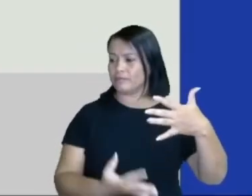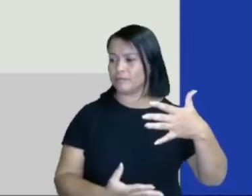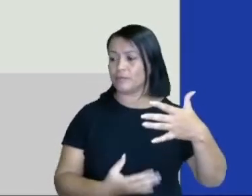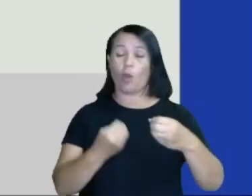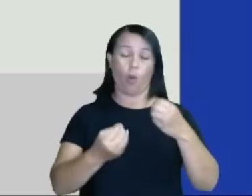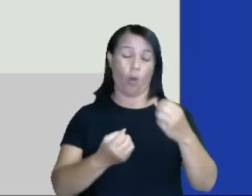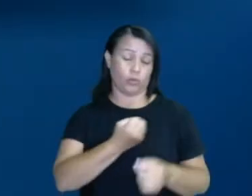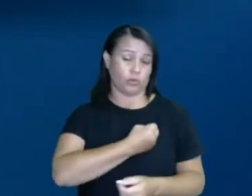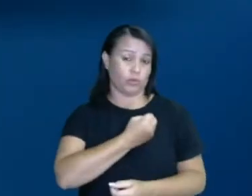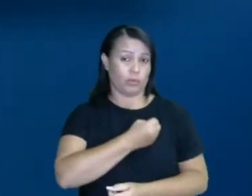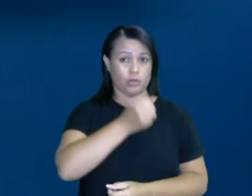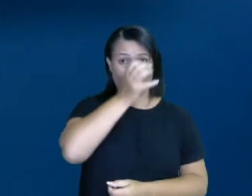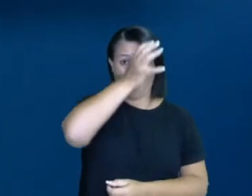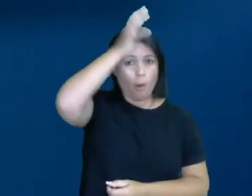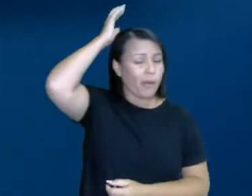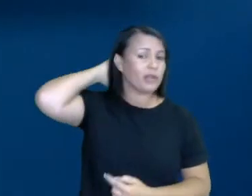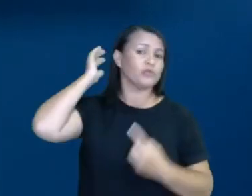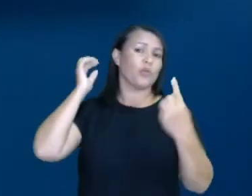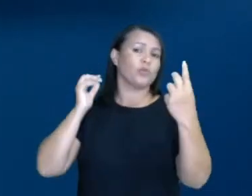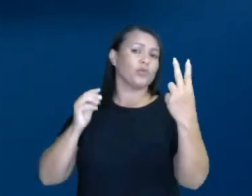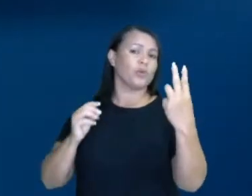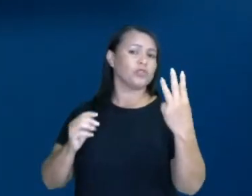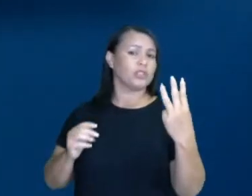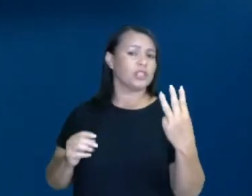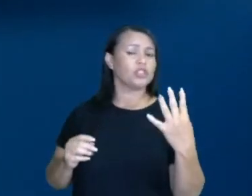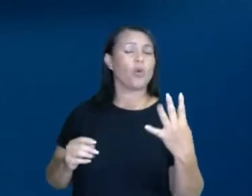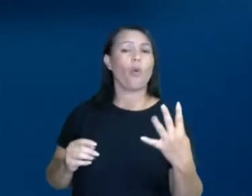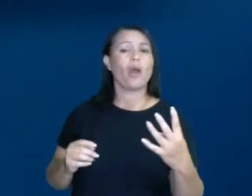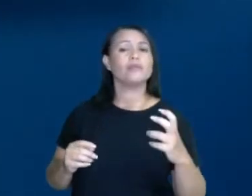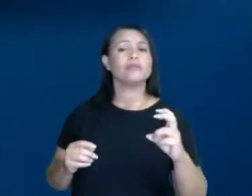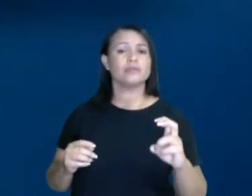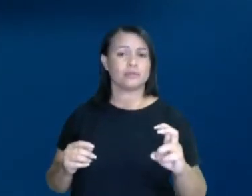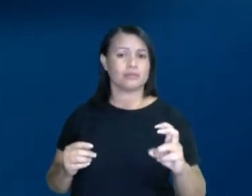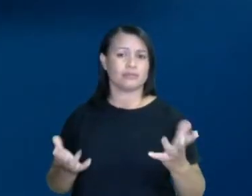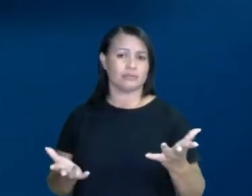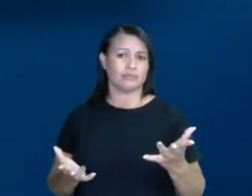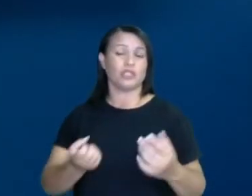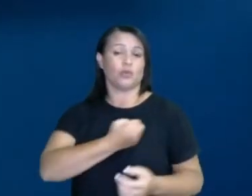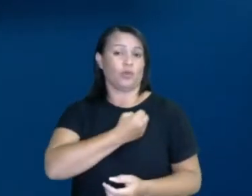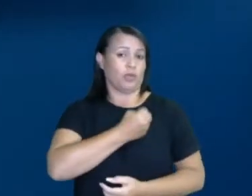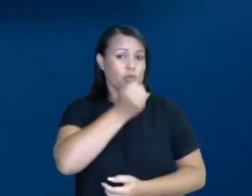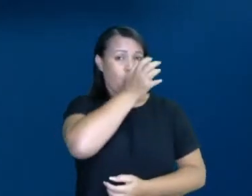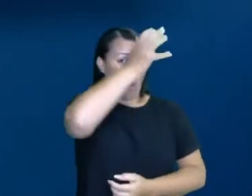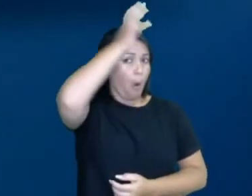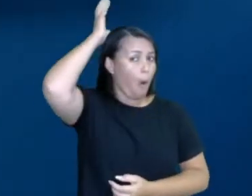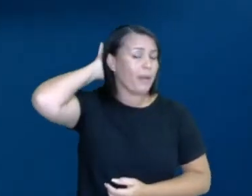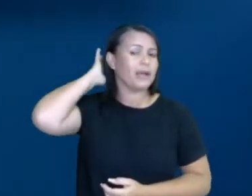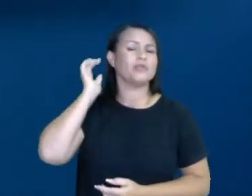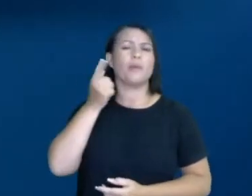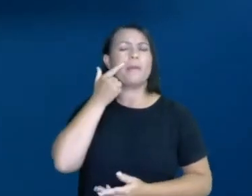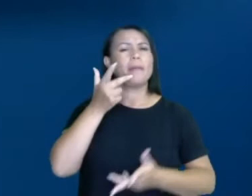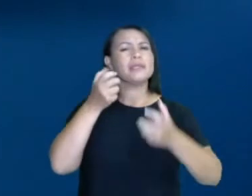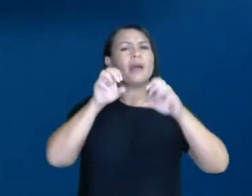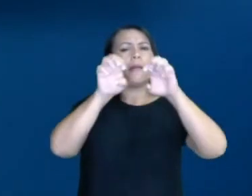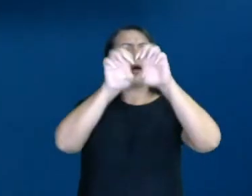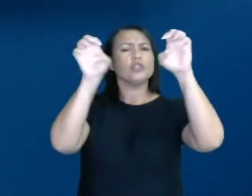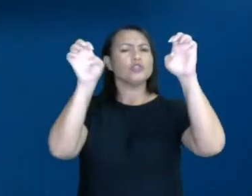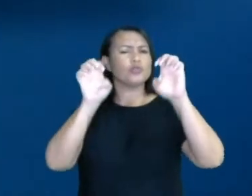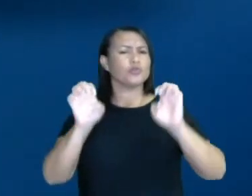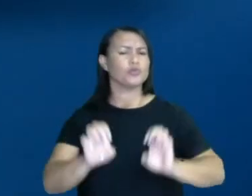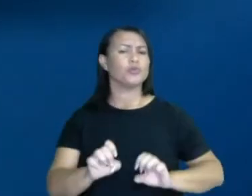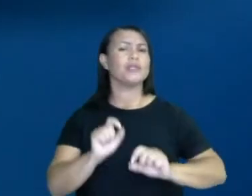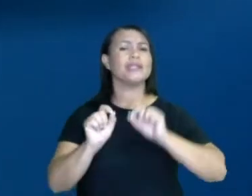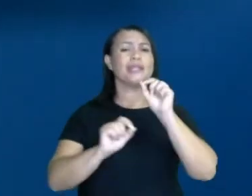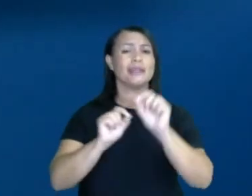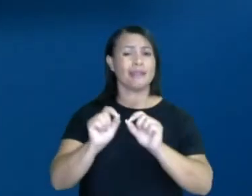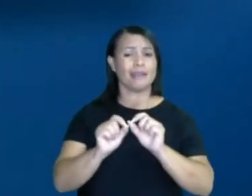Através de numerais romanos. 1, 2, 3, 4, 5. Percebam. A estrutura dos textos legais e